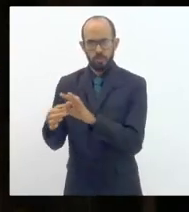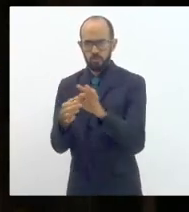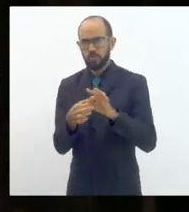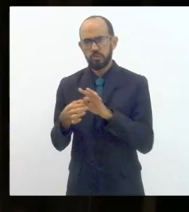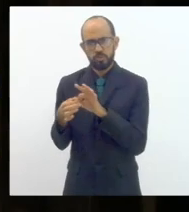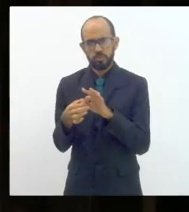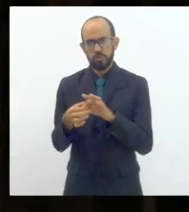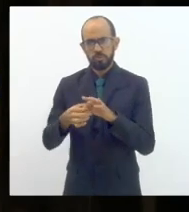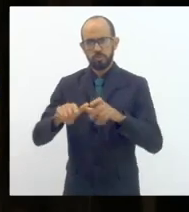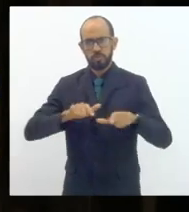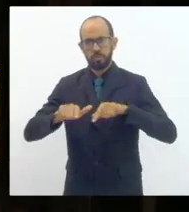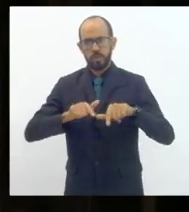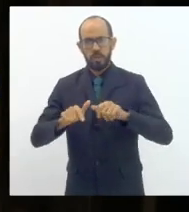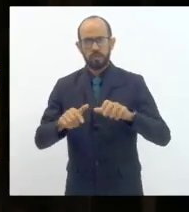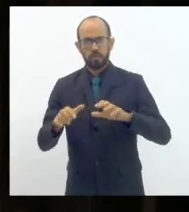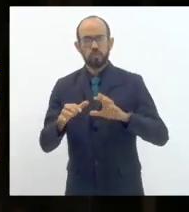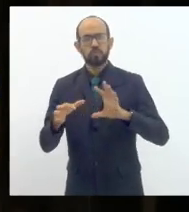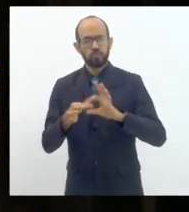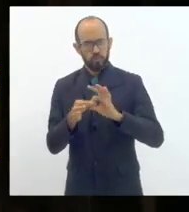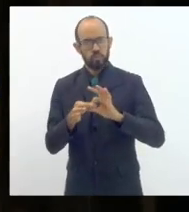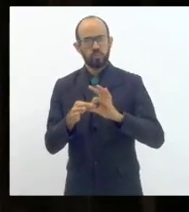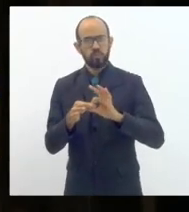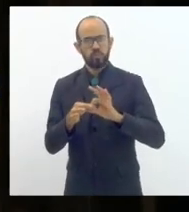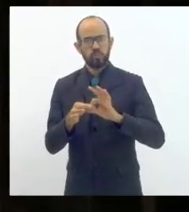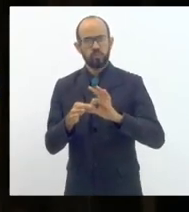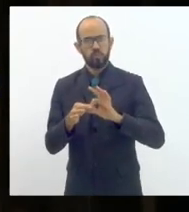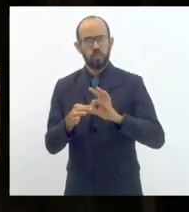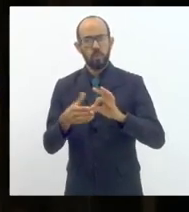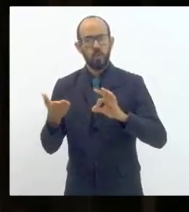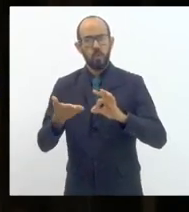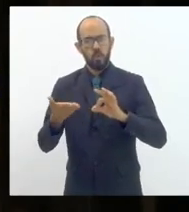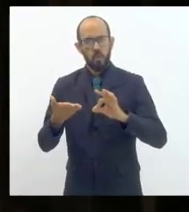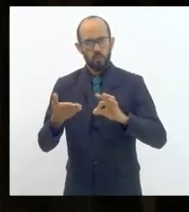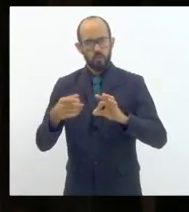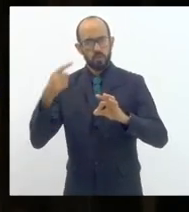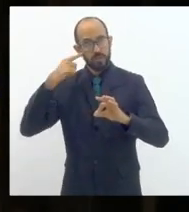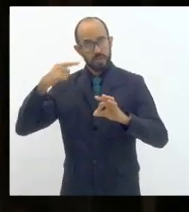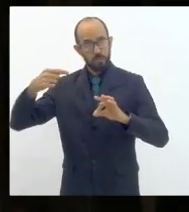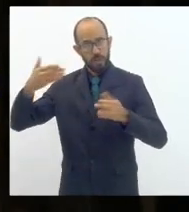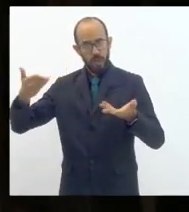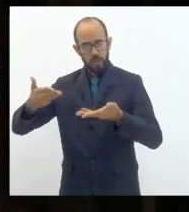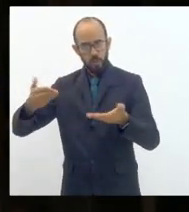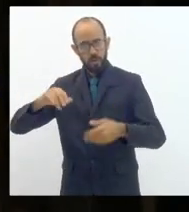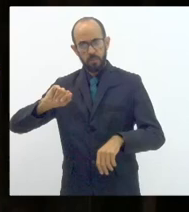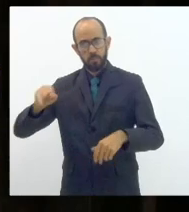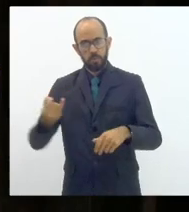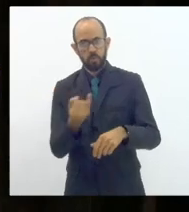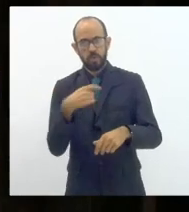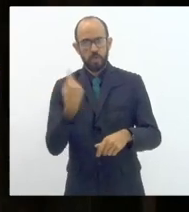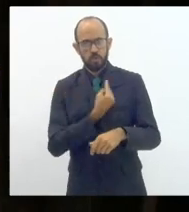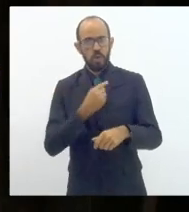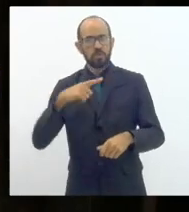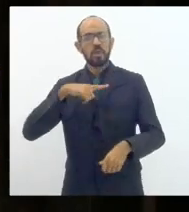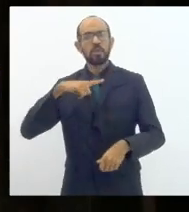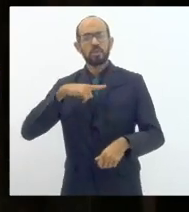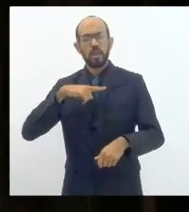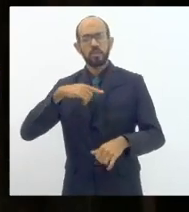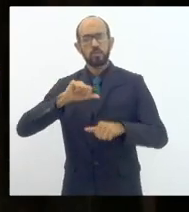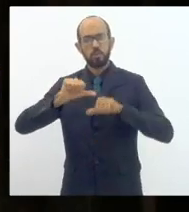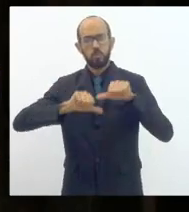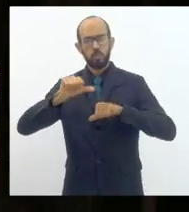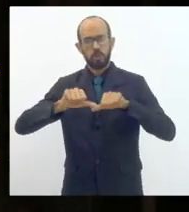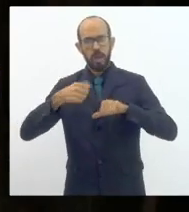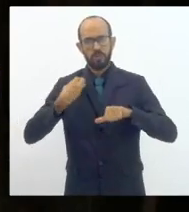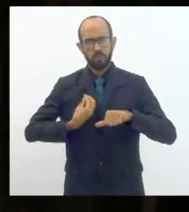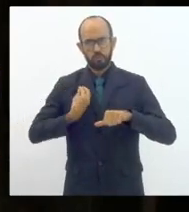de trabalharmos juntos. Hoje, nesta semana aqui na Alerj, nós temos a oportunidade de mudar a vida do pessoal que mora no estado do